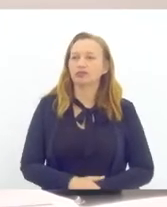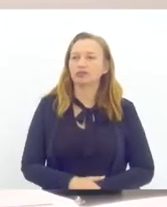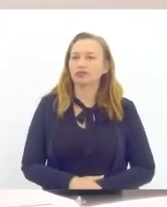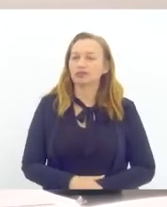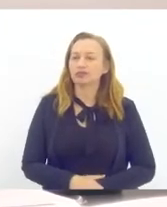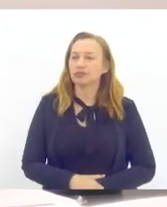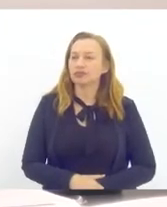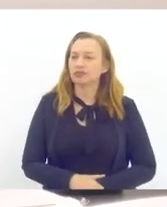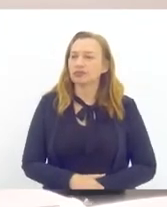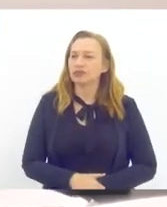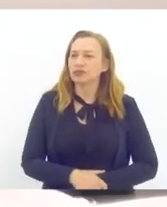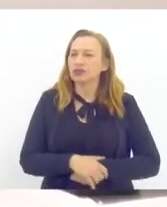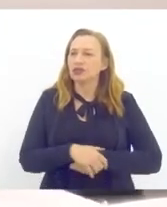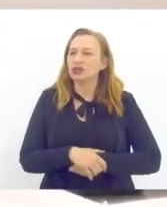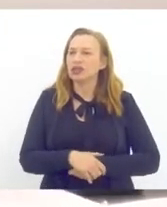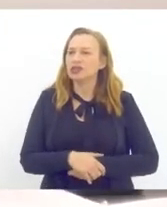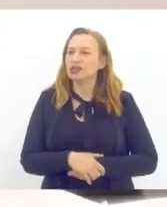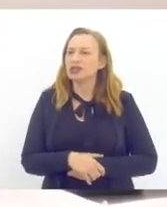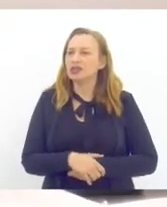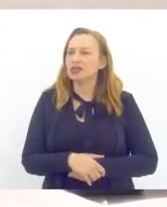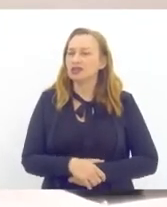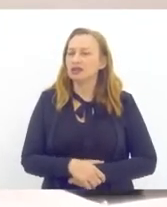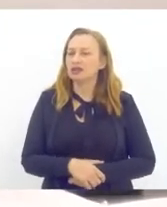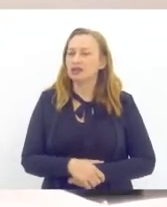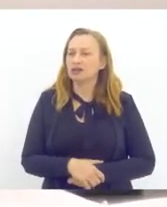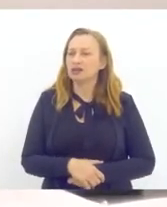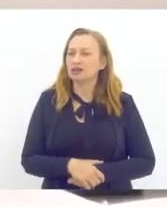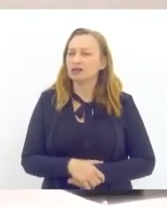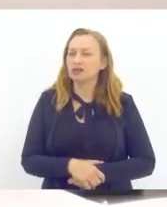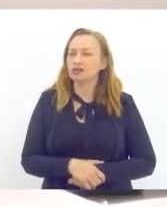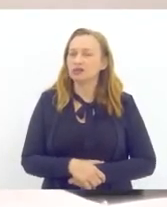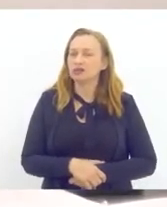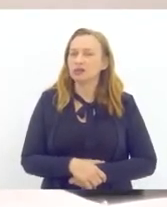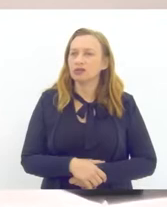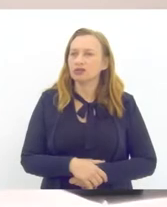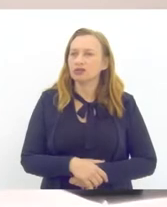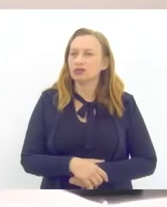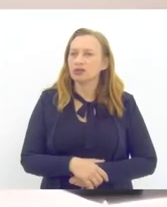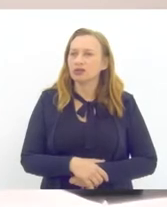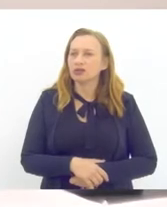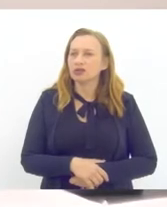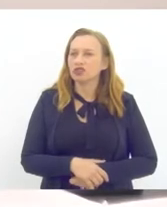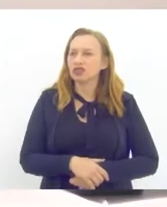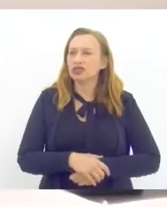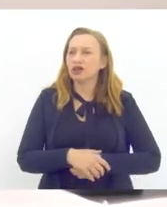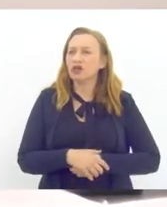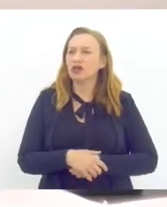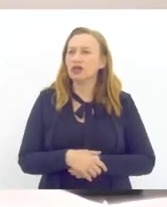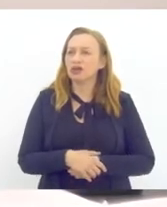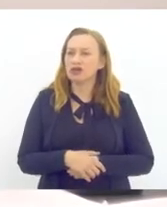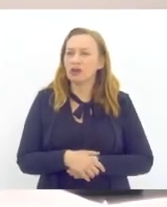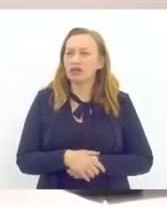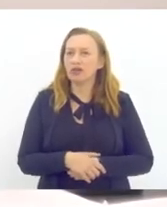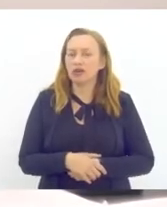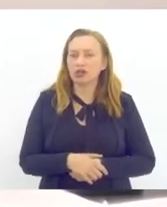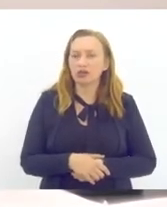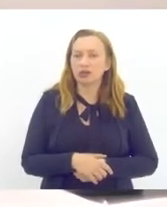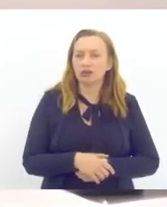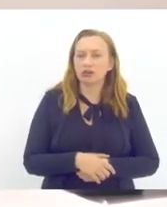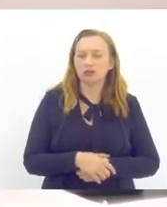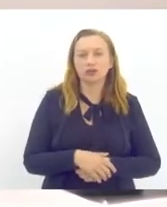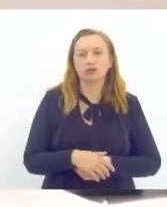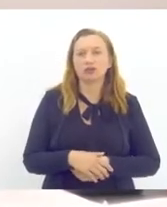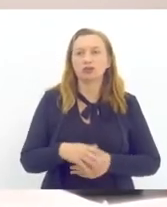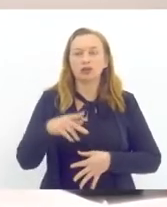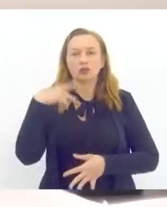que nós temos de buscar o estado de bem-estar social, que uma das